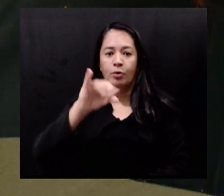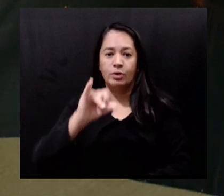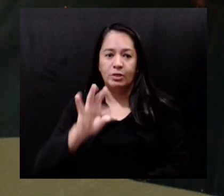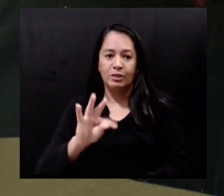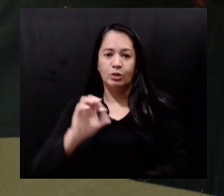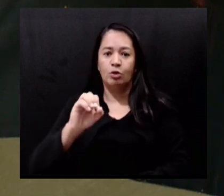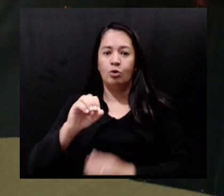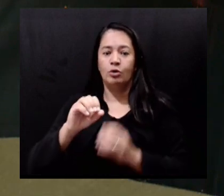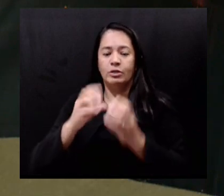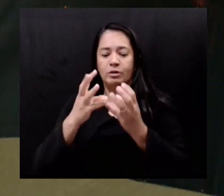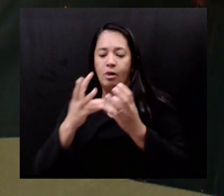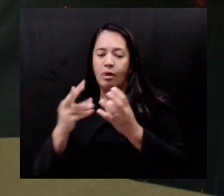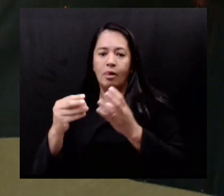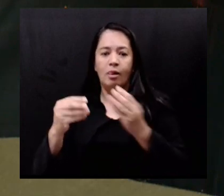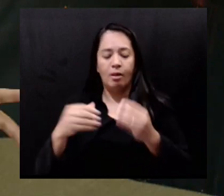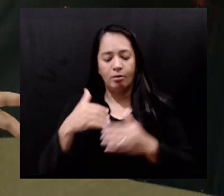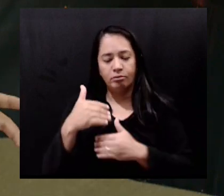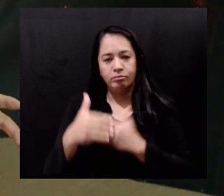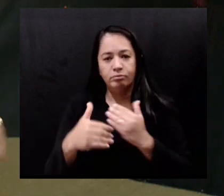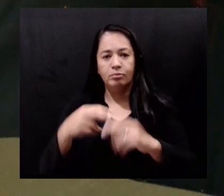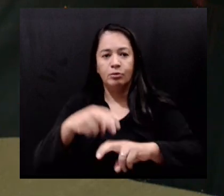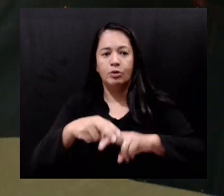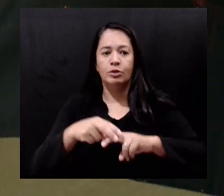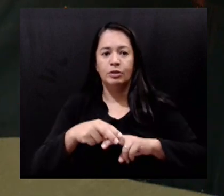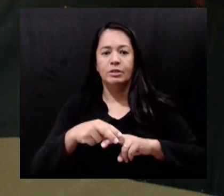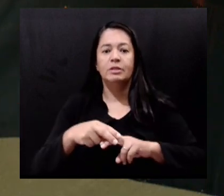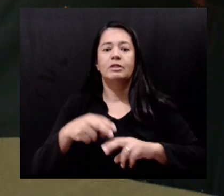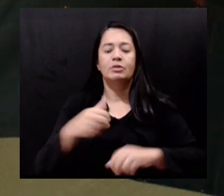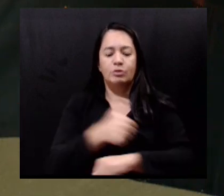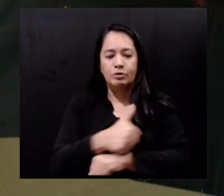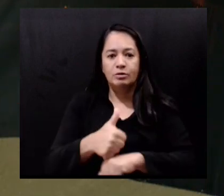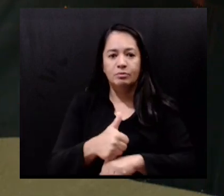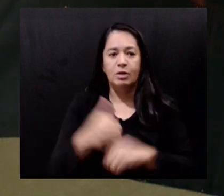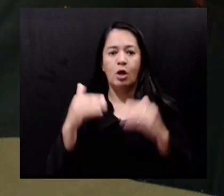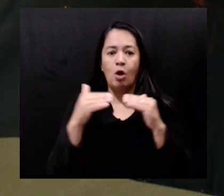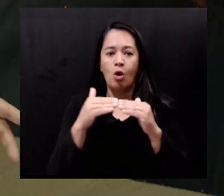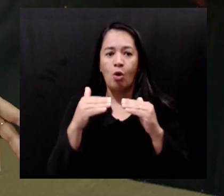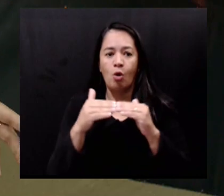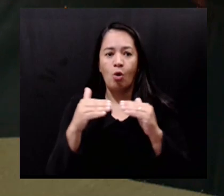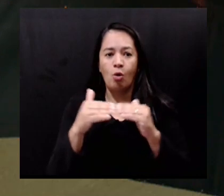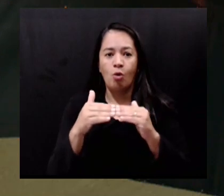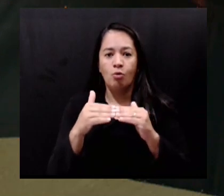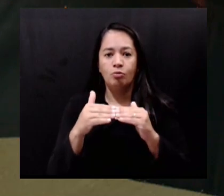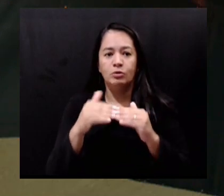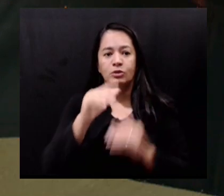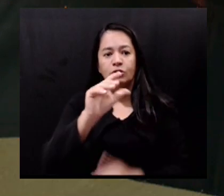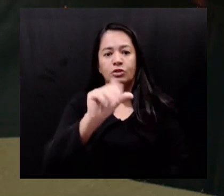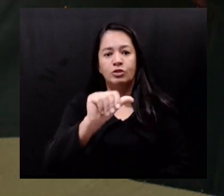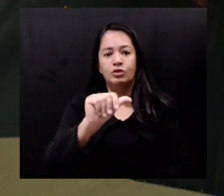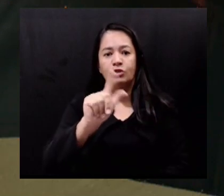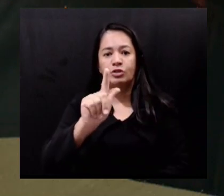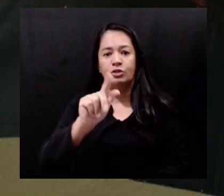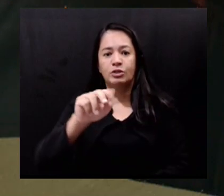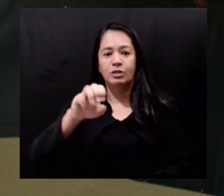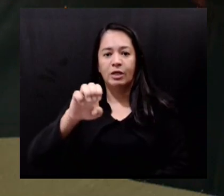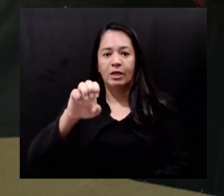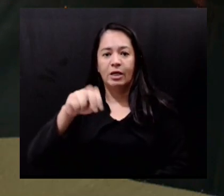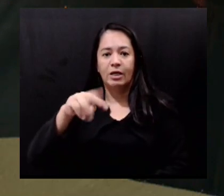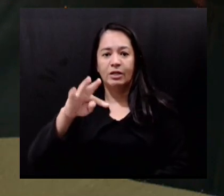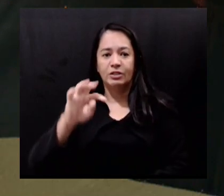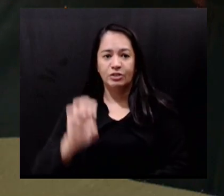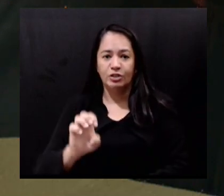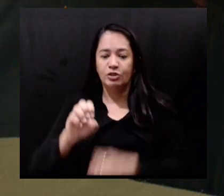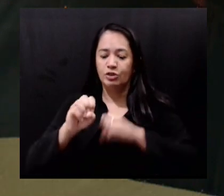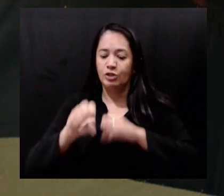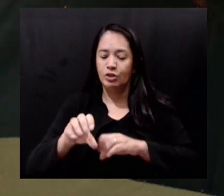as atribuições desses profissionais são equivalentes às de agente de educação infantil, o que justifica, então, a ampliação desse